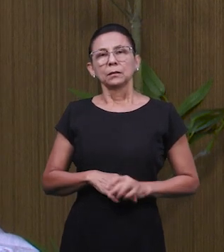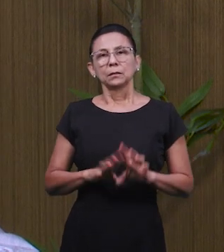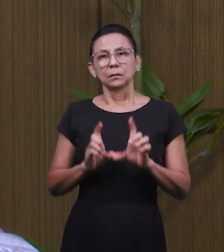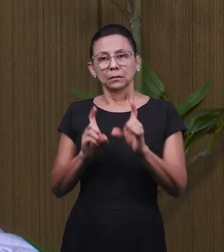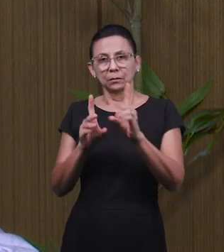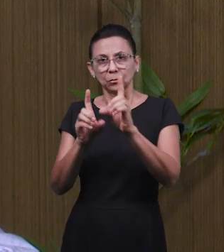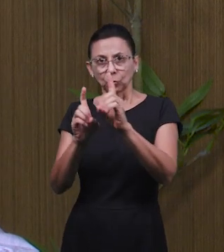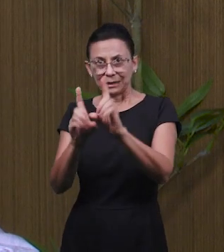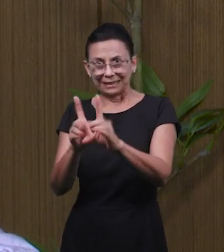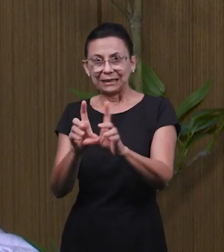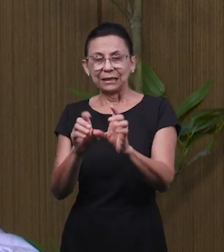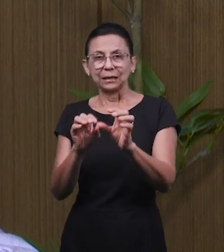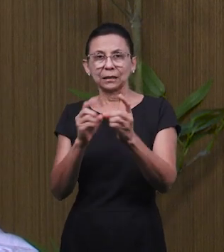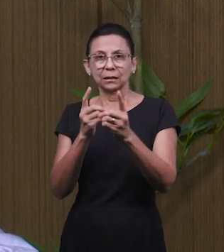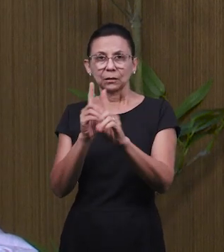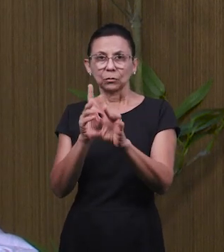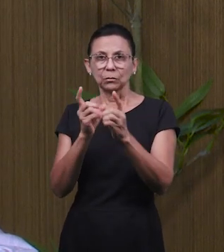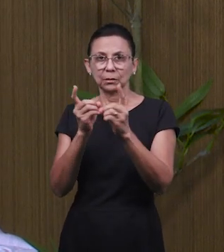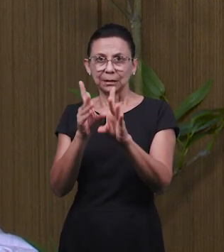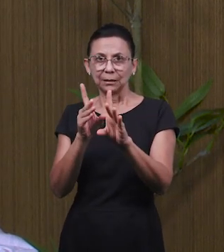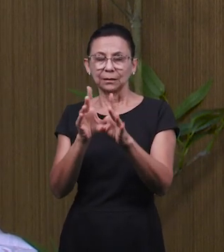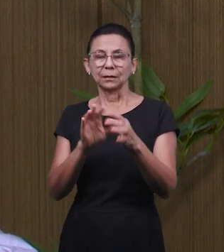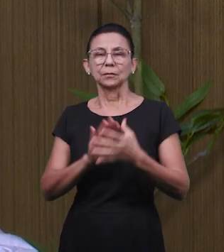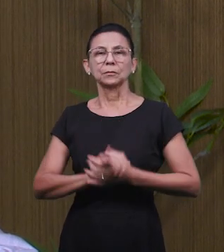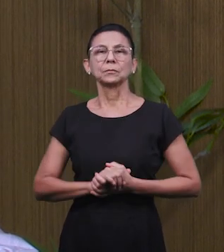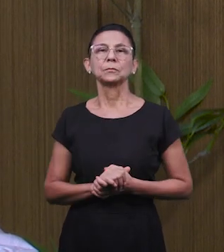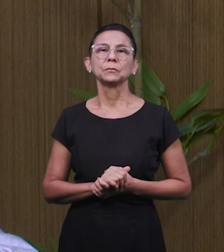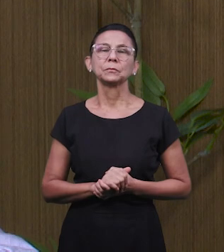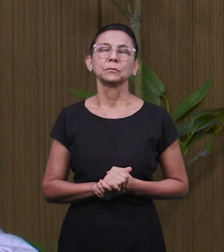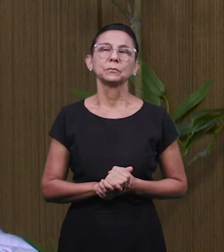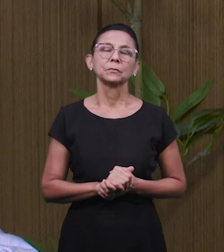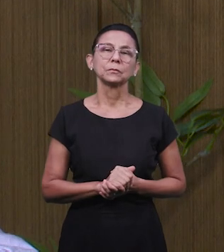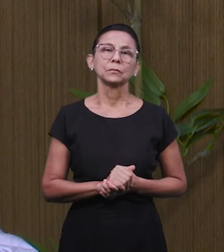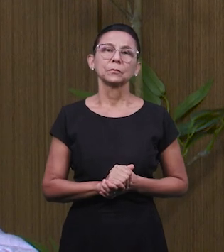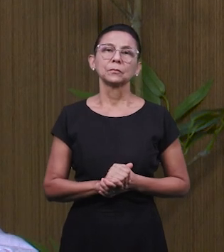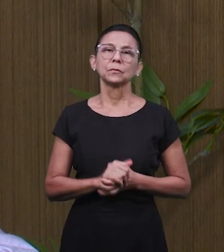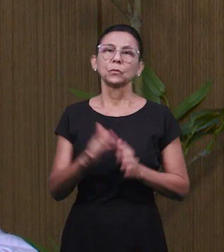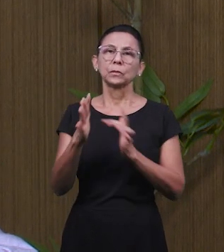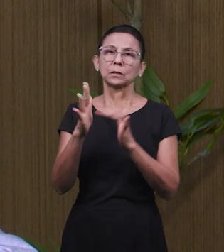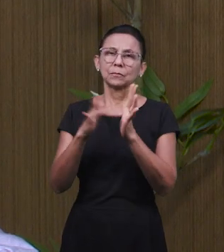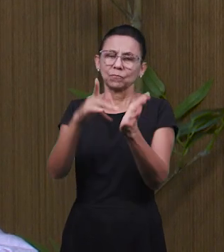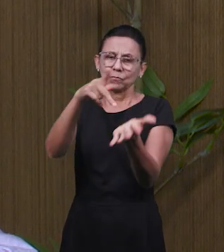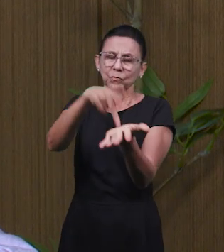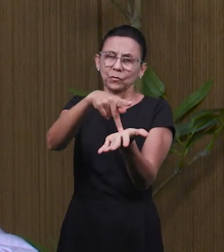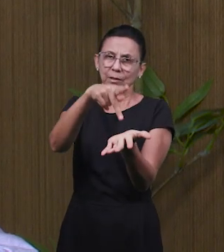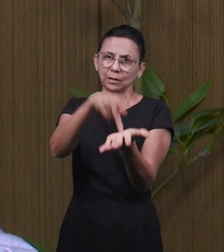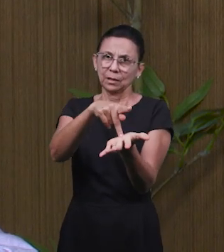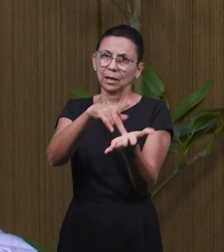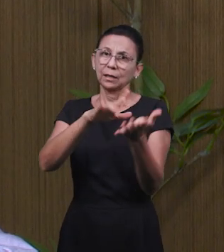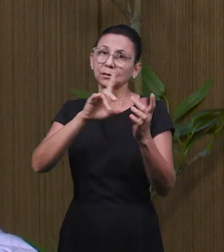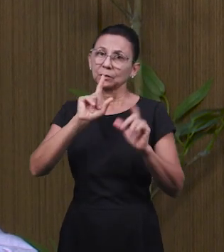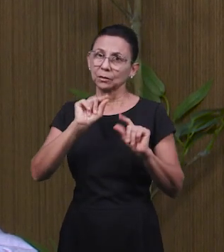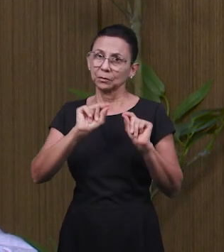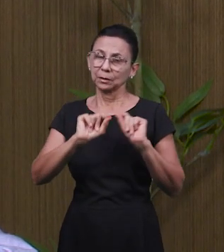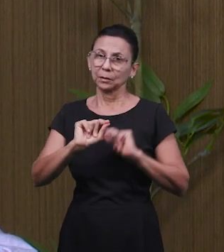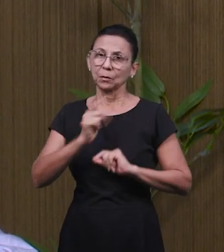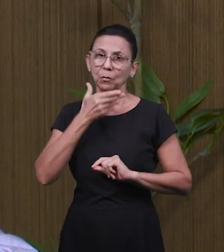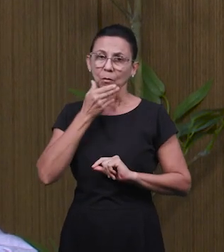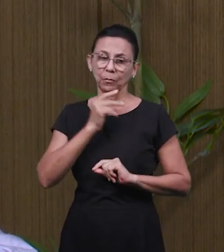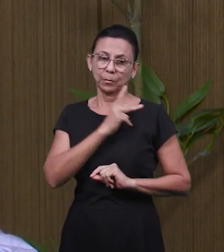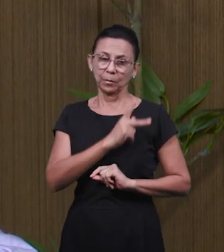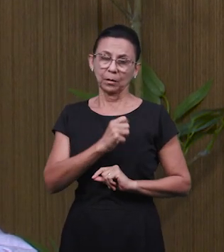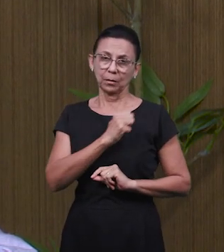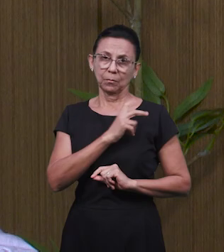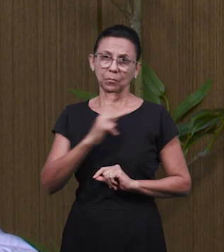a verdadeira doutrina, o verdadeiro ensino, é o que o apóstolo Paulo vai dizer. Porque o que eu vos